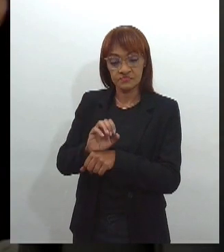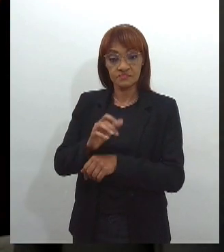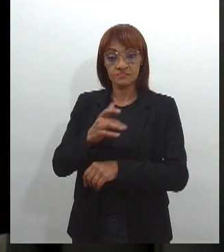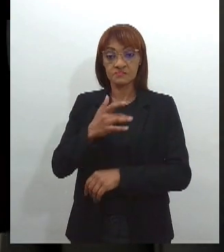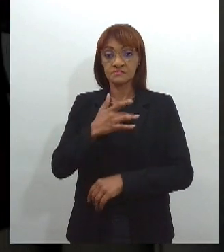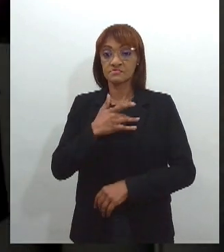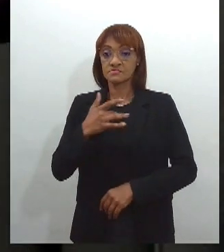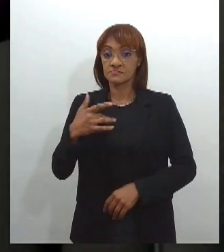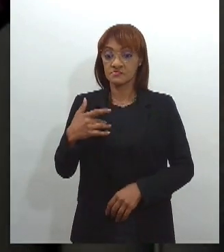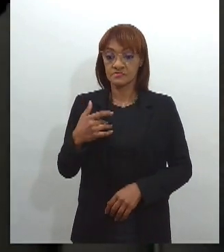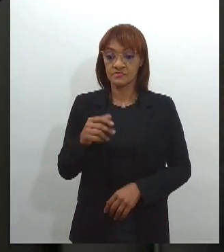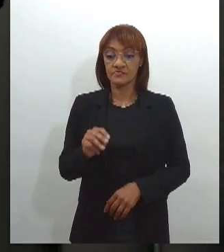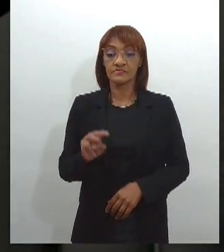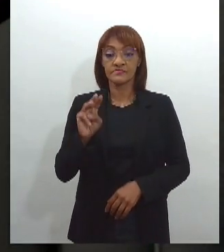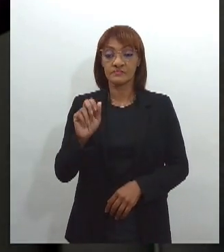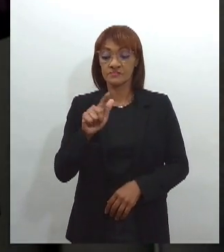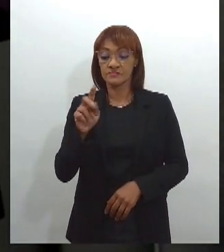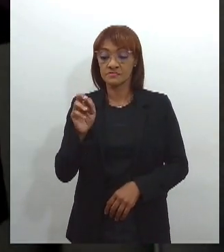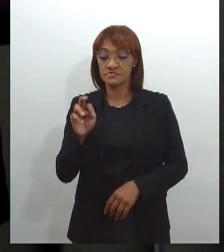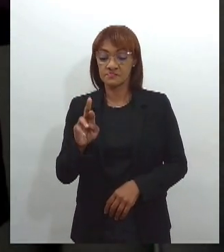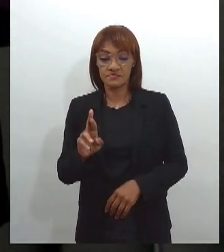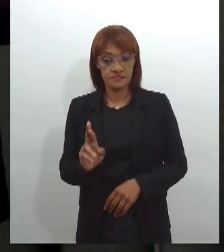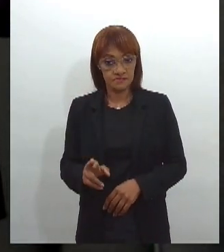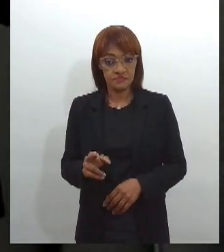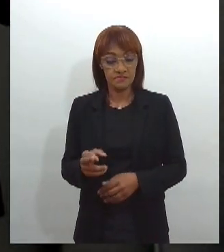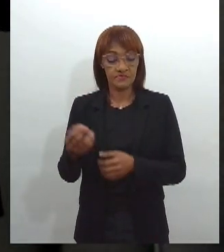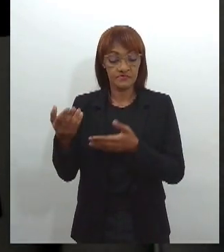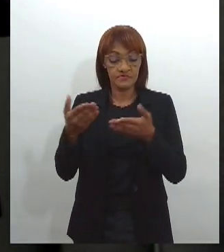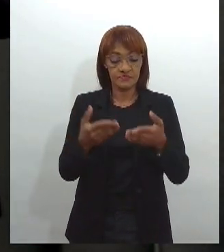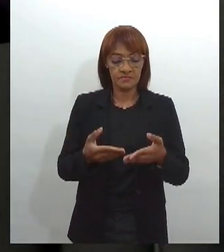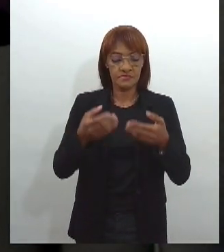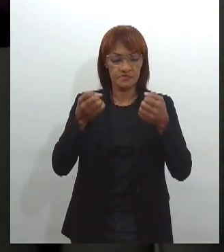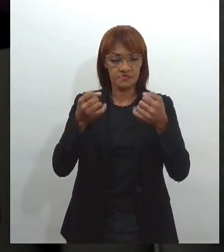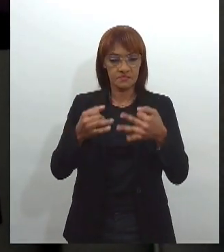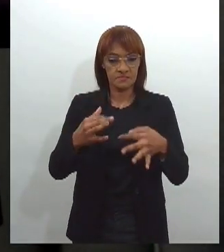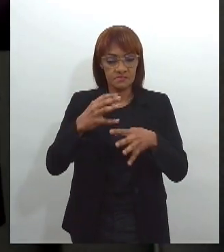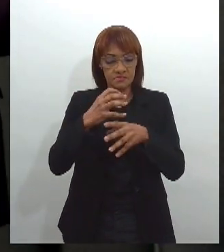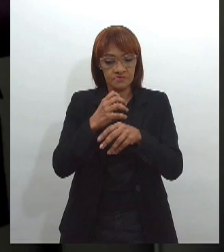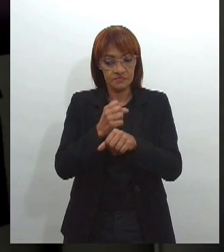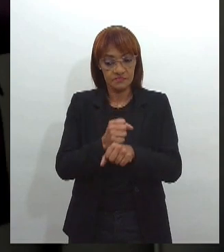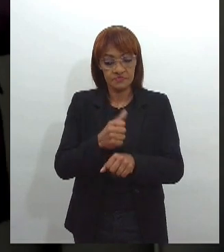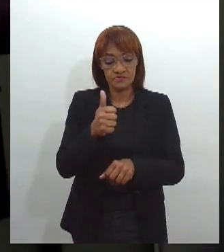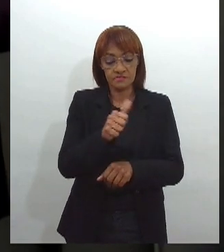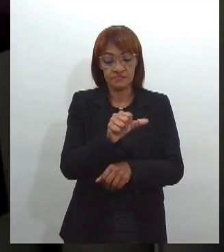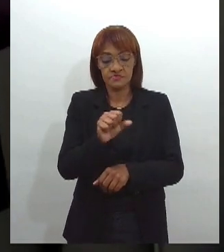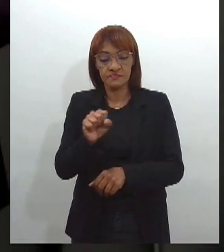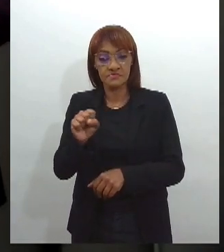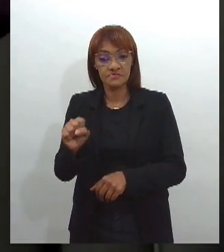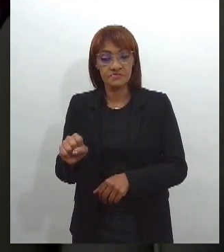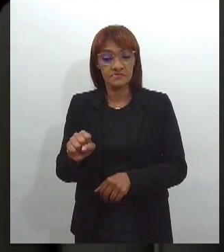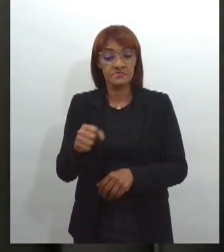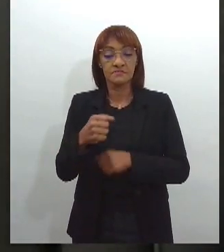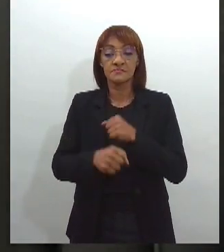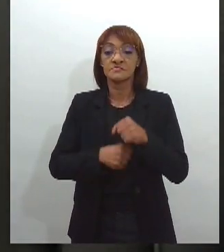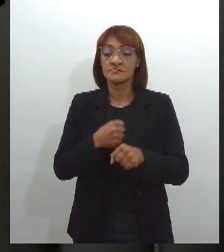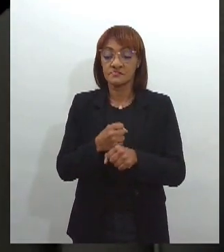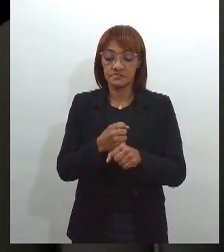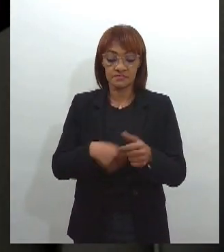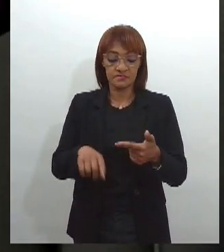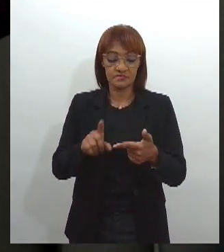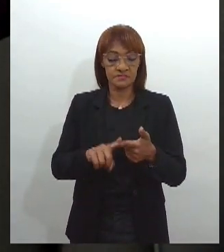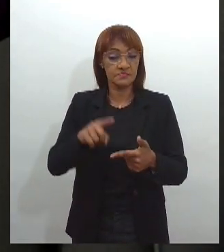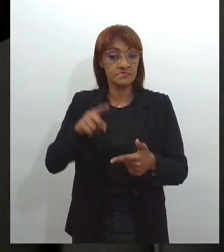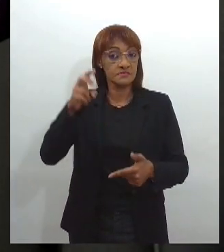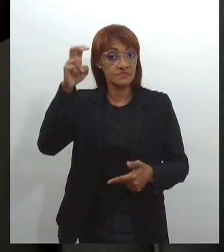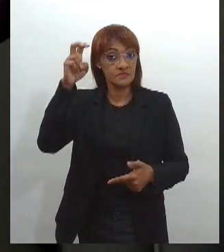Pinheiro, vem trazer a prestação de contas da pasta do primeiro quadrimestre deste ano. Na quinta-feira, será a vez da